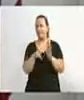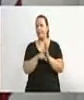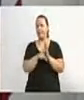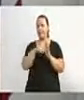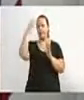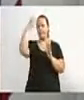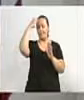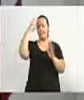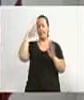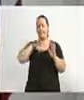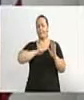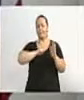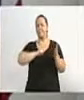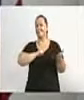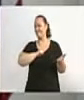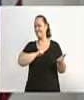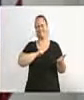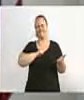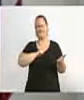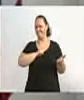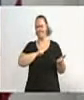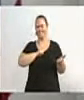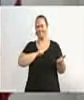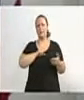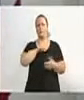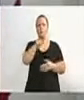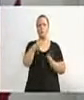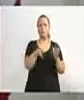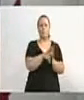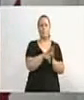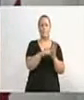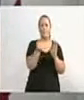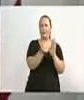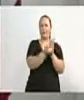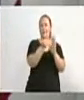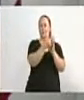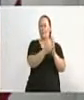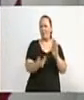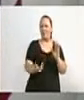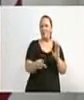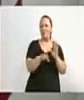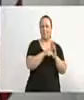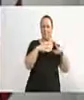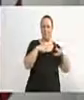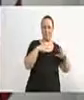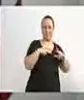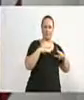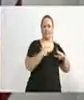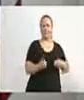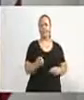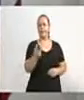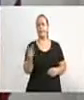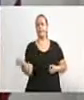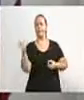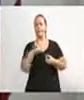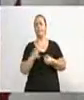para depois ficar pagando, devolvendo dinheiro ao erário público. Então, é lamentável quando eu